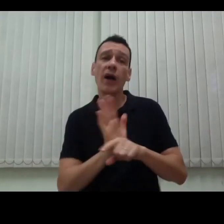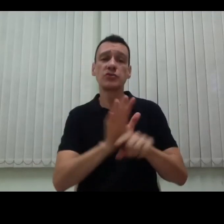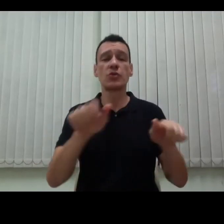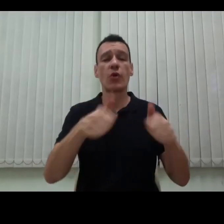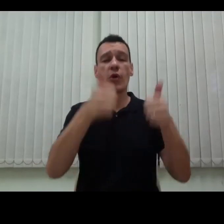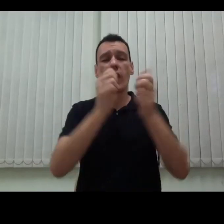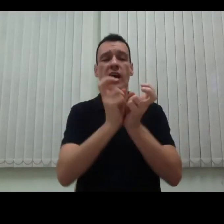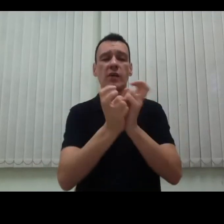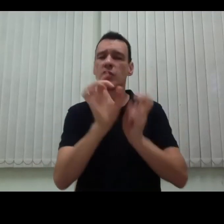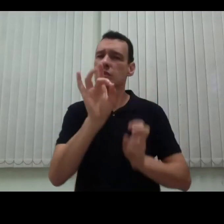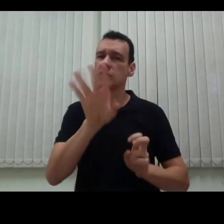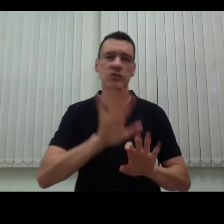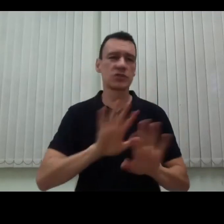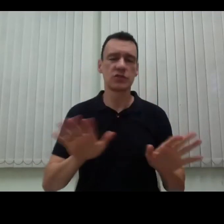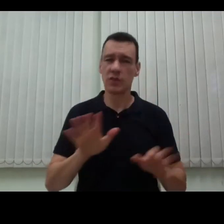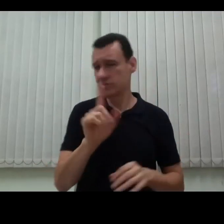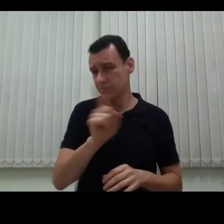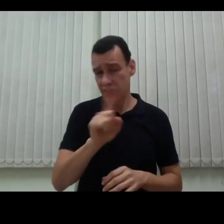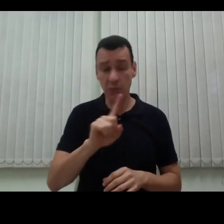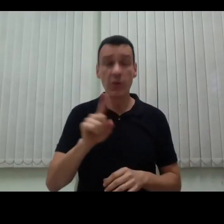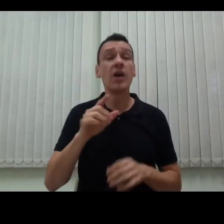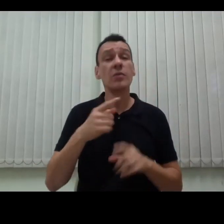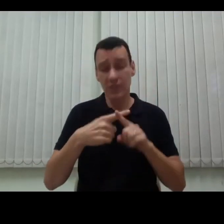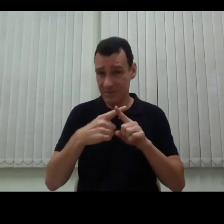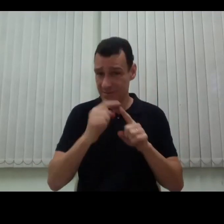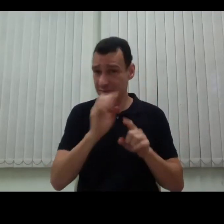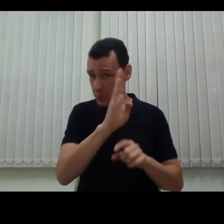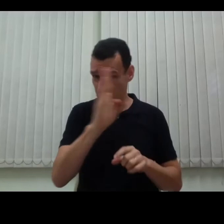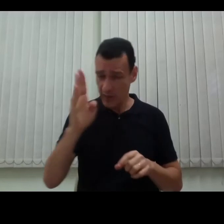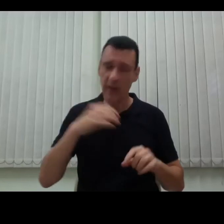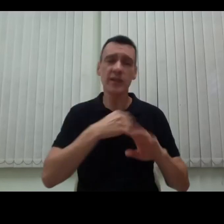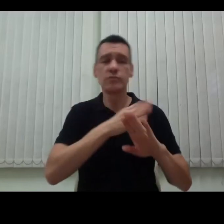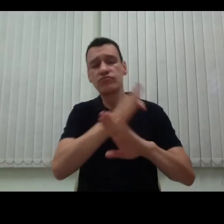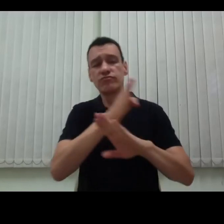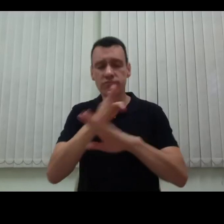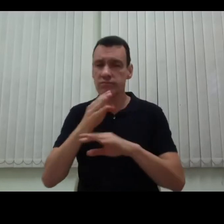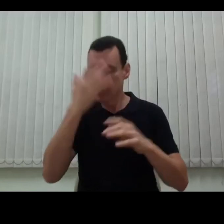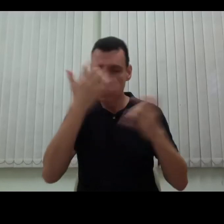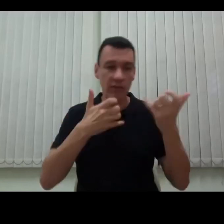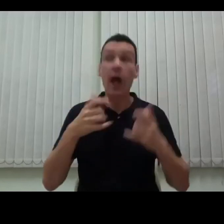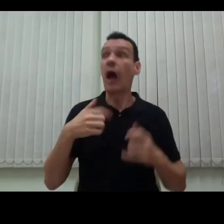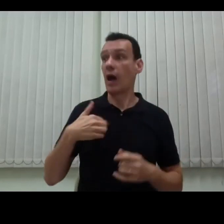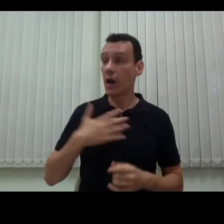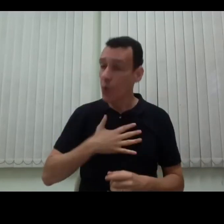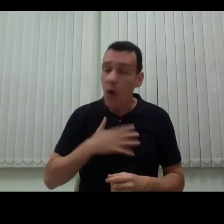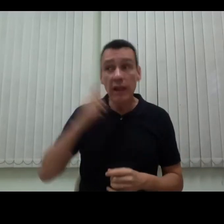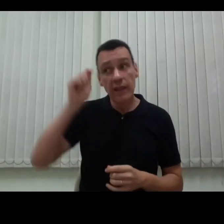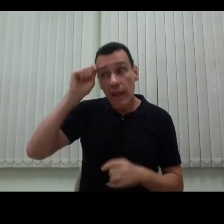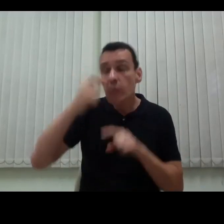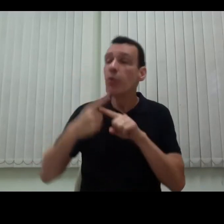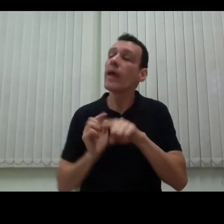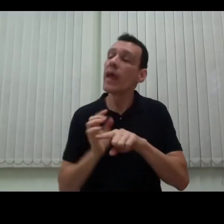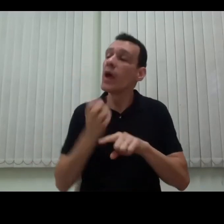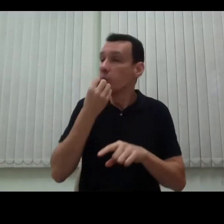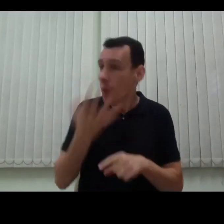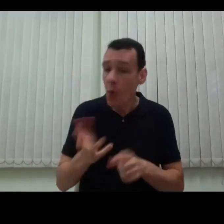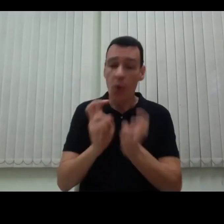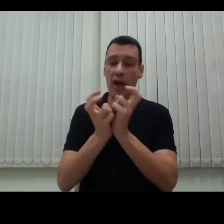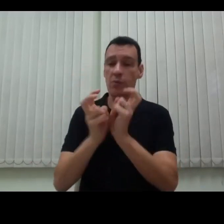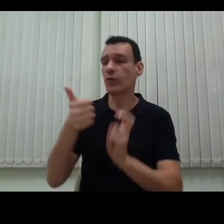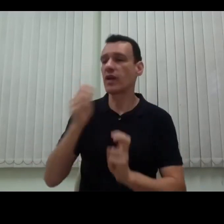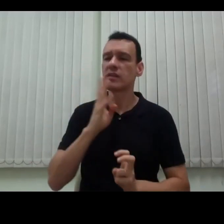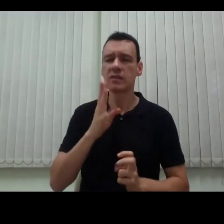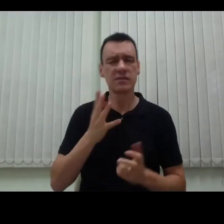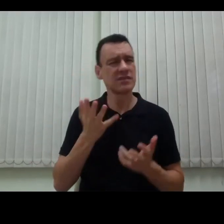nos espaços da biblioteca, escuta de muitos profissionais bibliotecários. E aí, quando você não percebe que esse povo, o